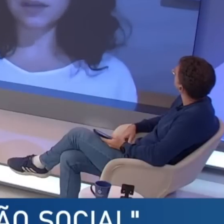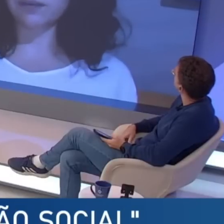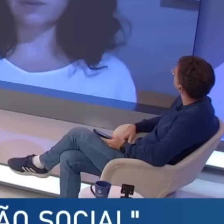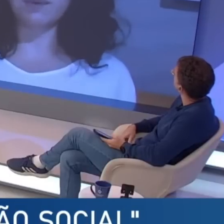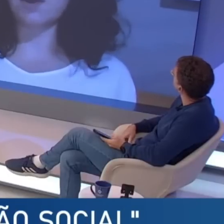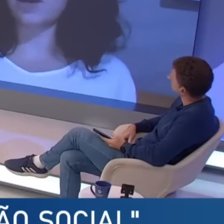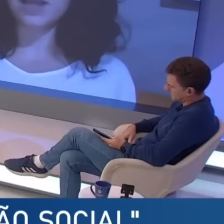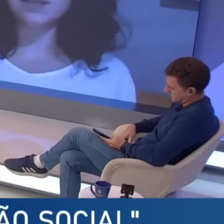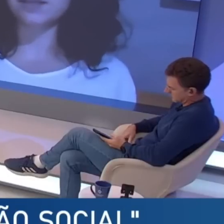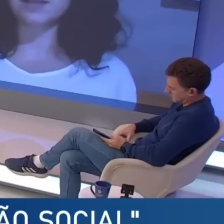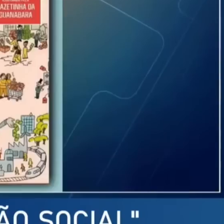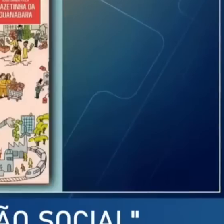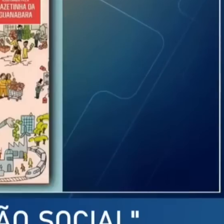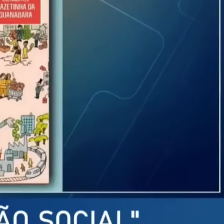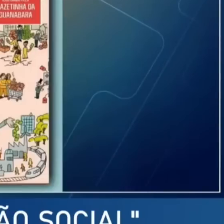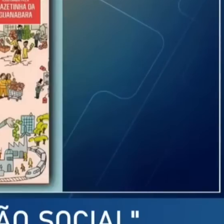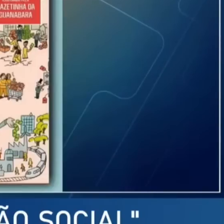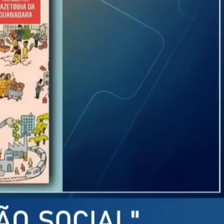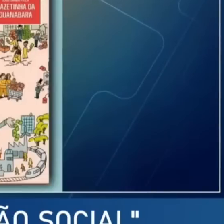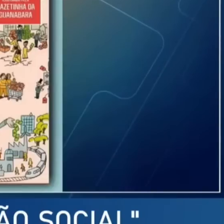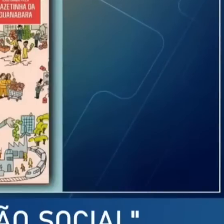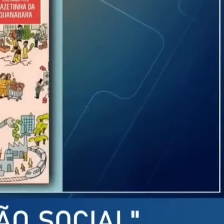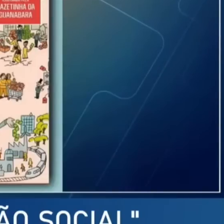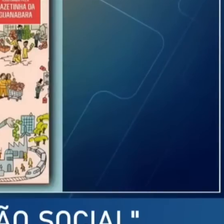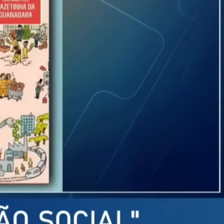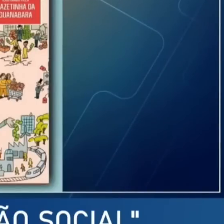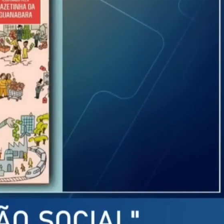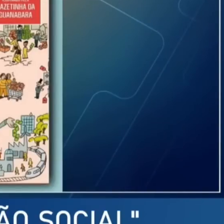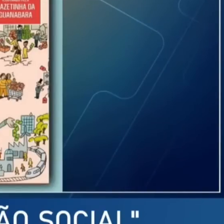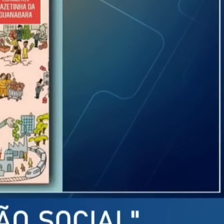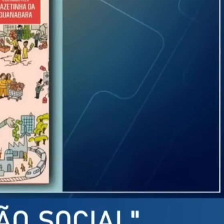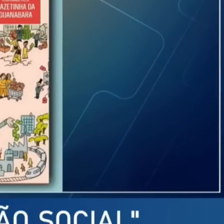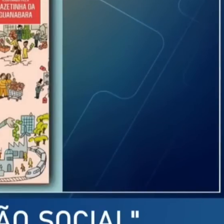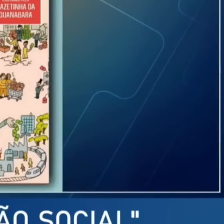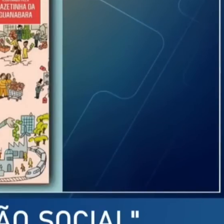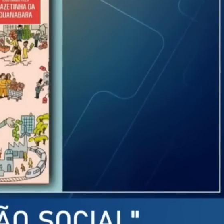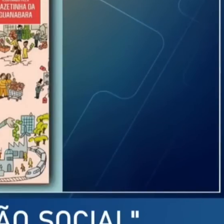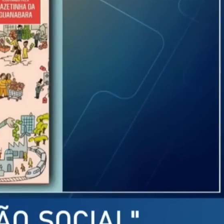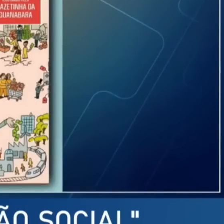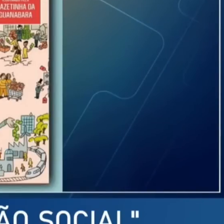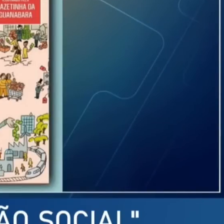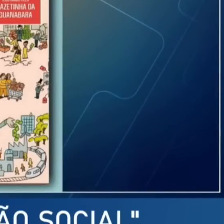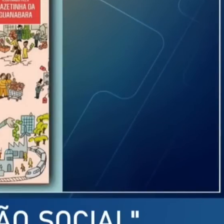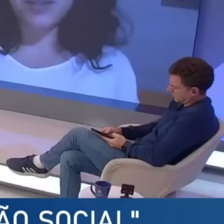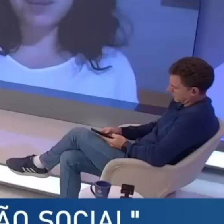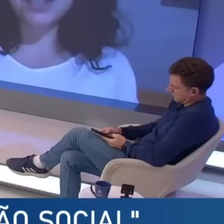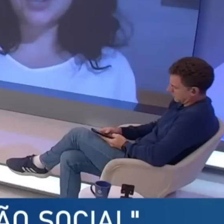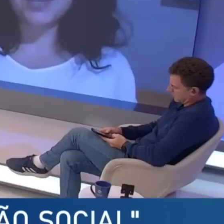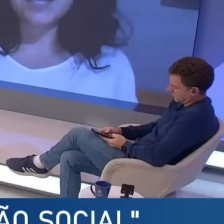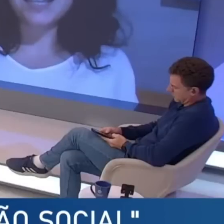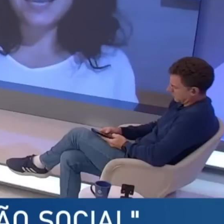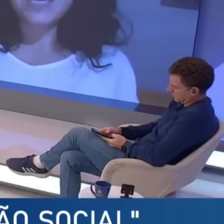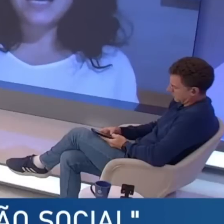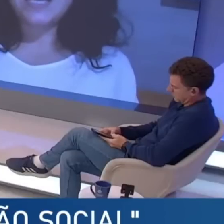grande desafio, é a minha maior realização profissional. Eu espero muito que vocês gostem. Para finalizar, também uma coisa importante que